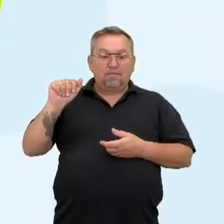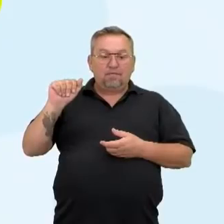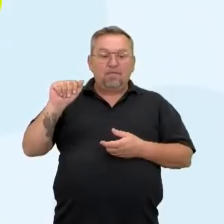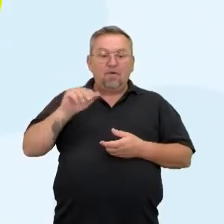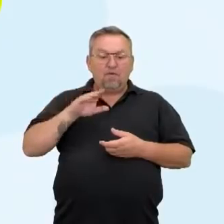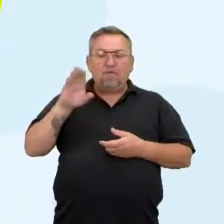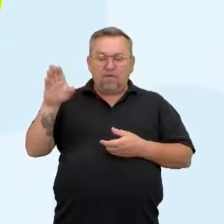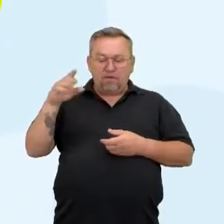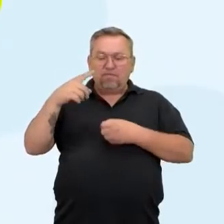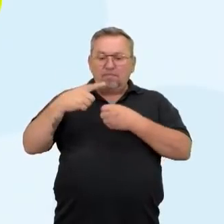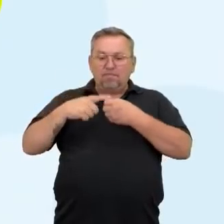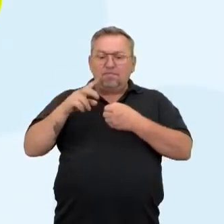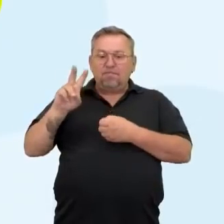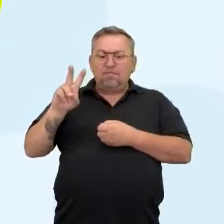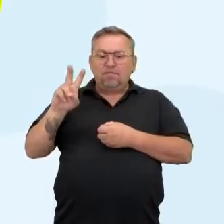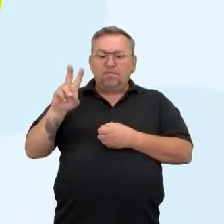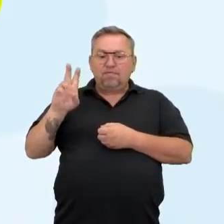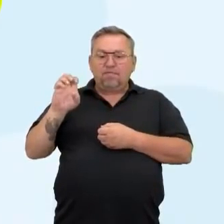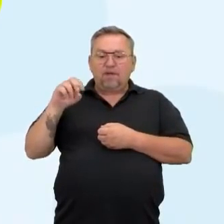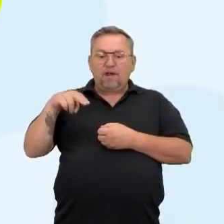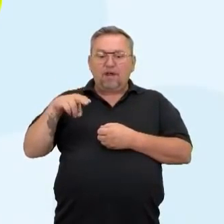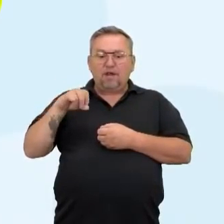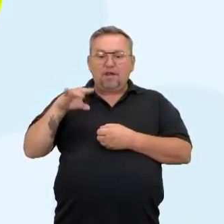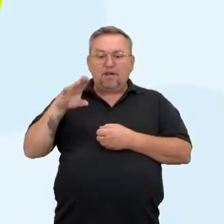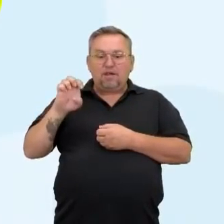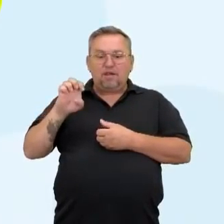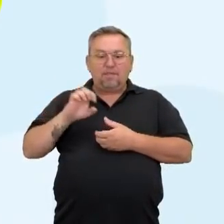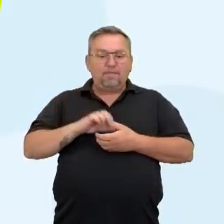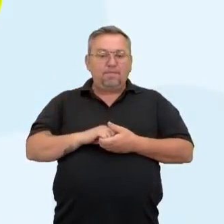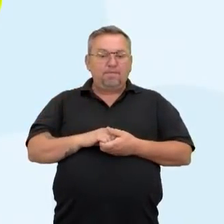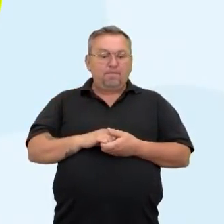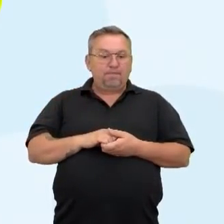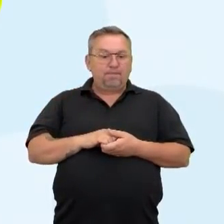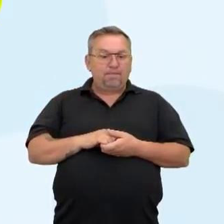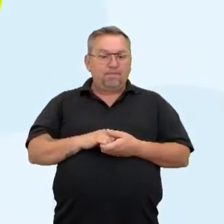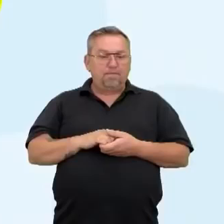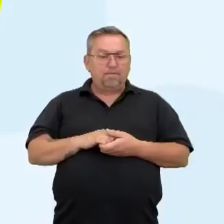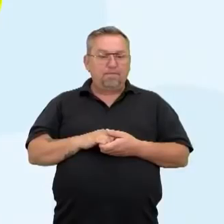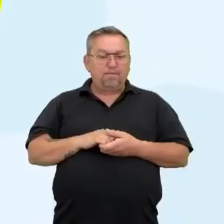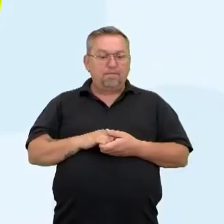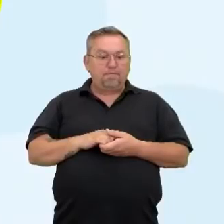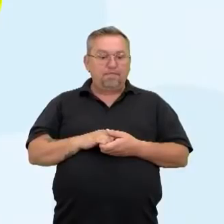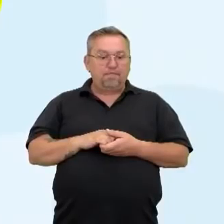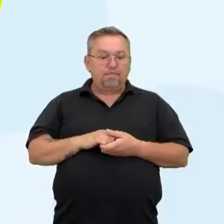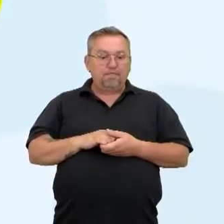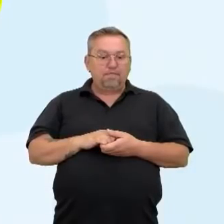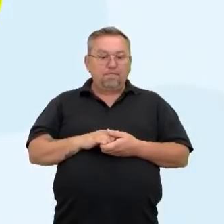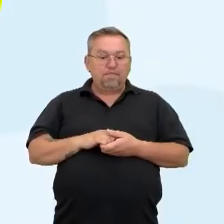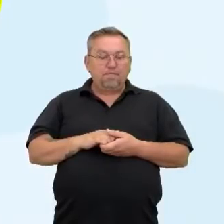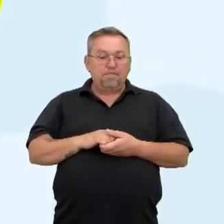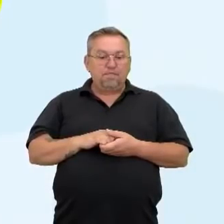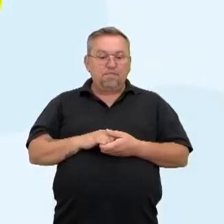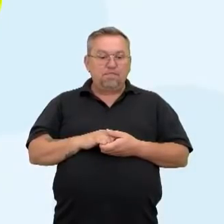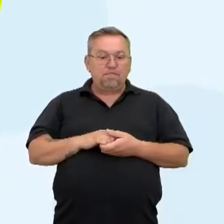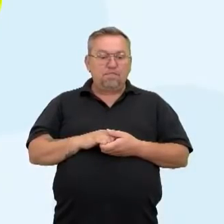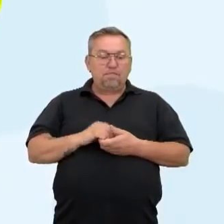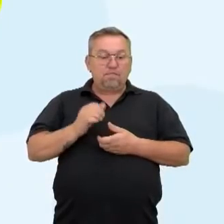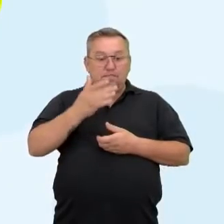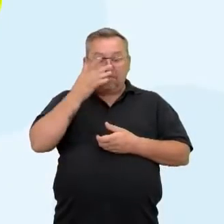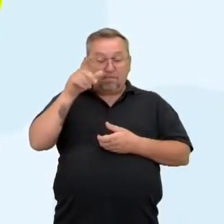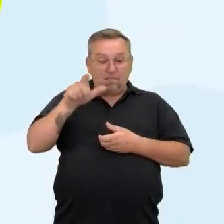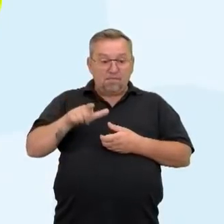Então quem foi para ele? Então, who went to Venice. Aqui, como o sujeito